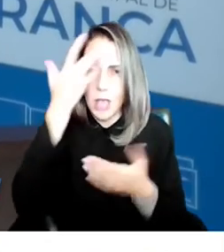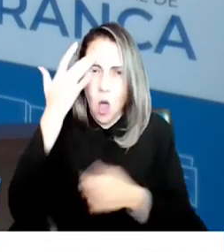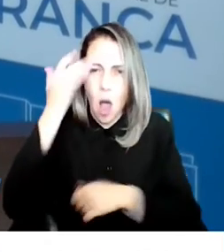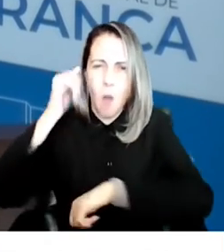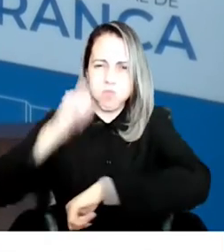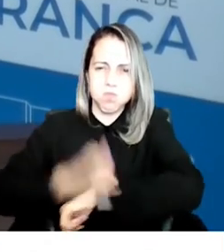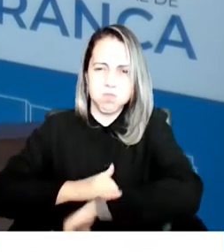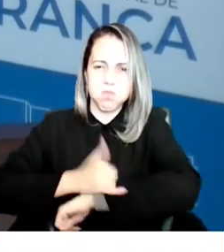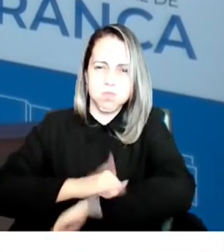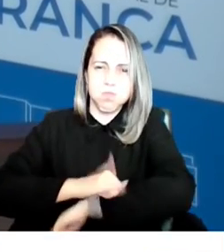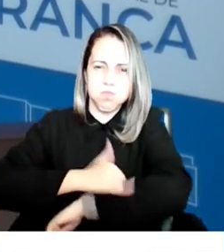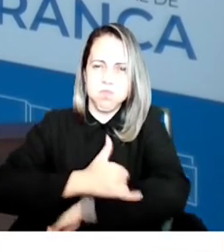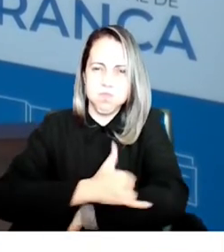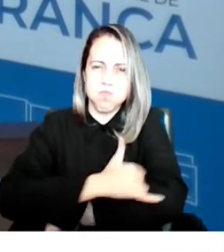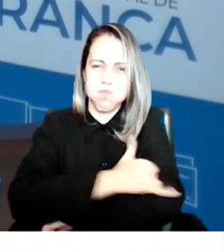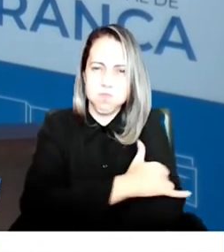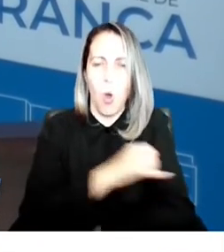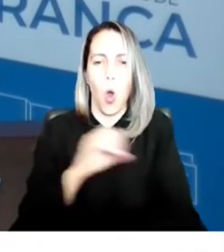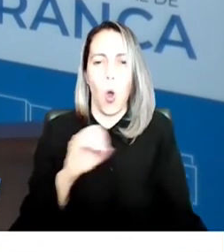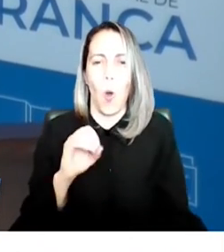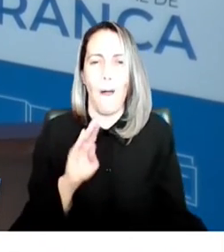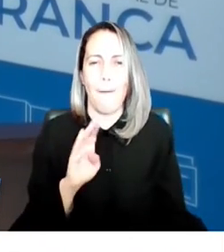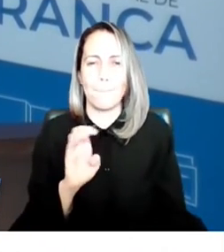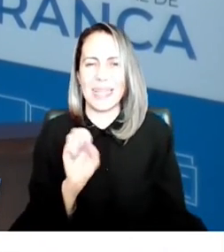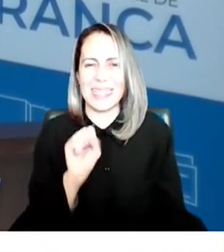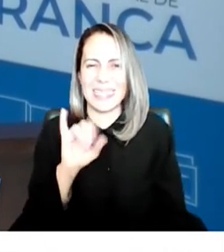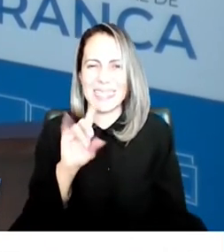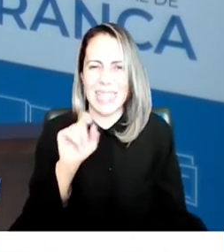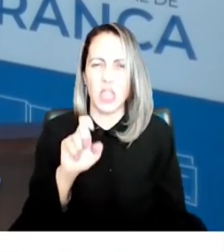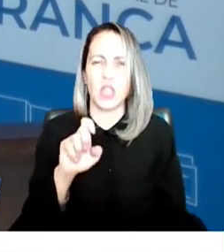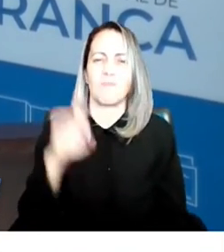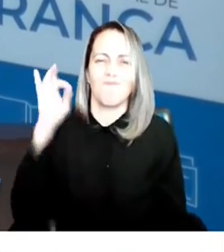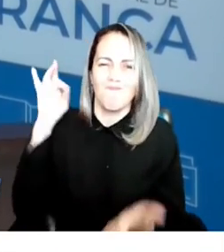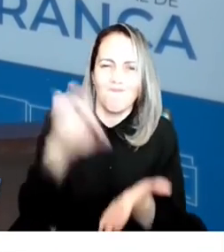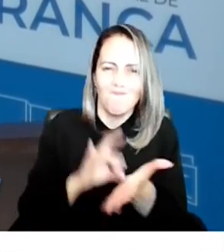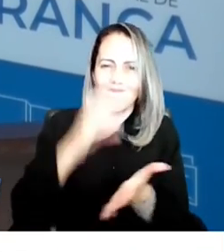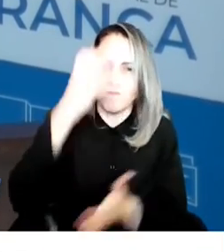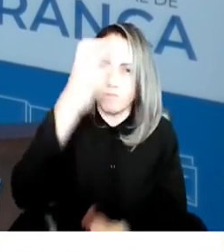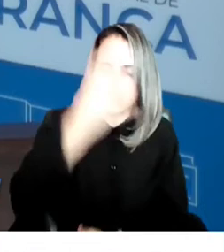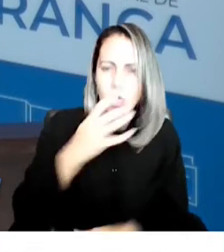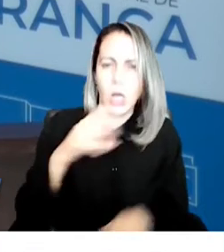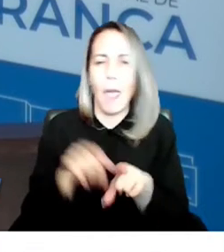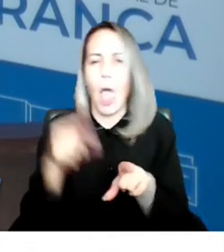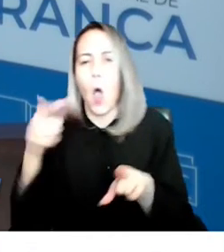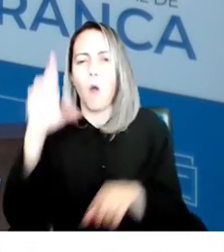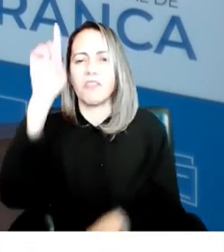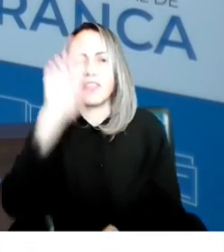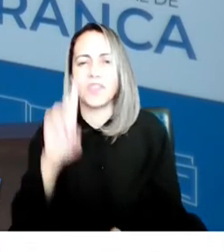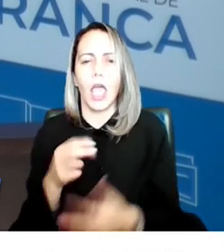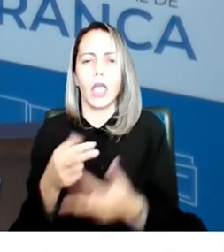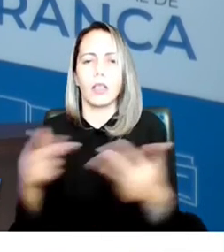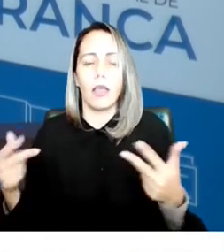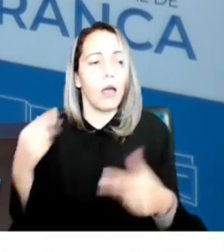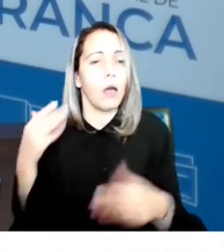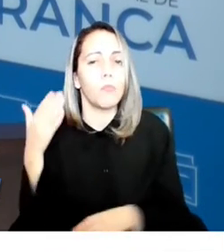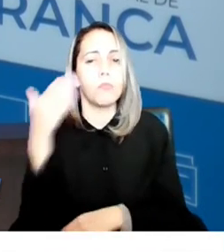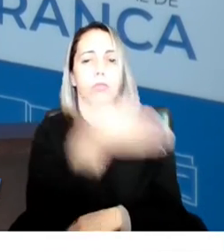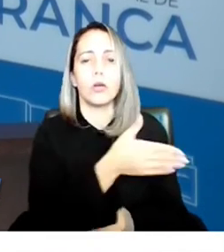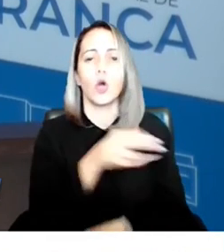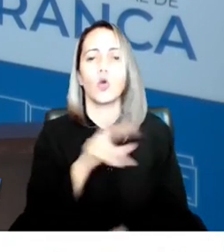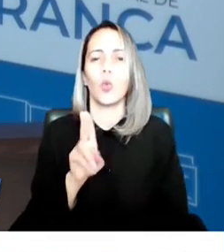mórbida, algumas comorbidades e deficiências, quando vão a uma UBS, elas não são